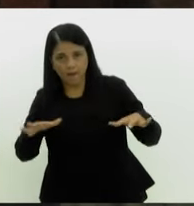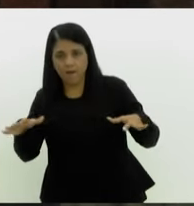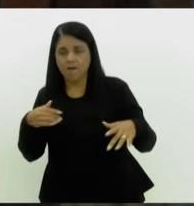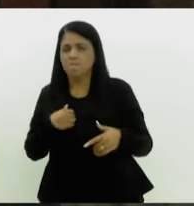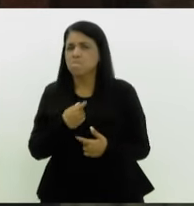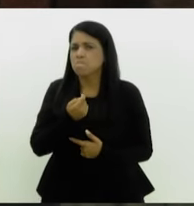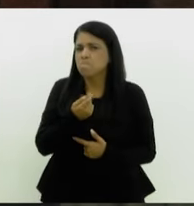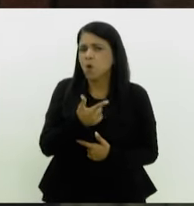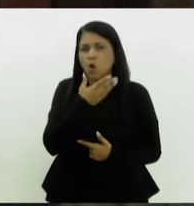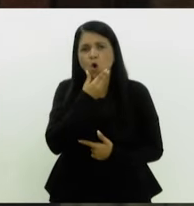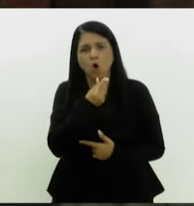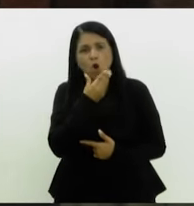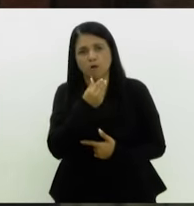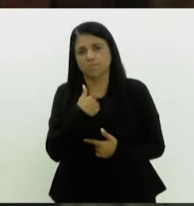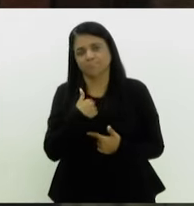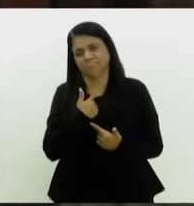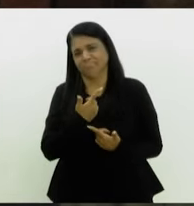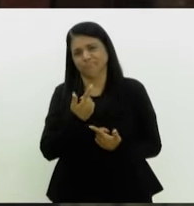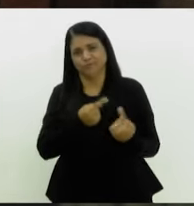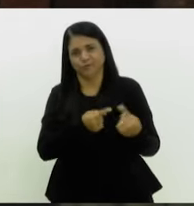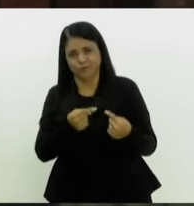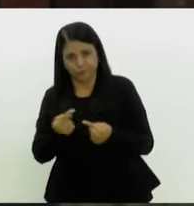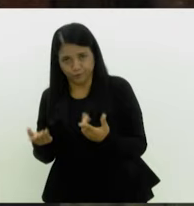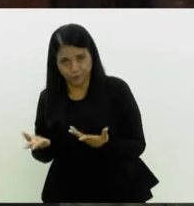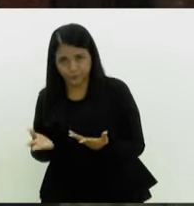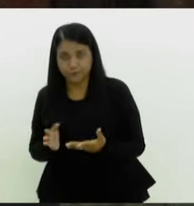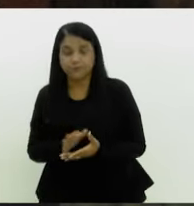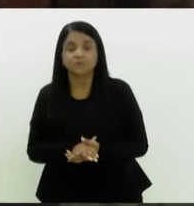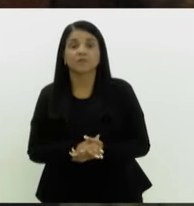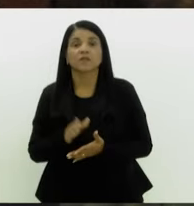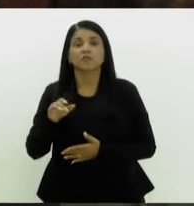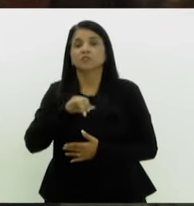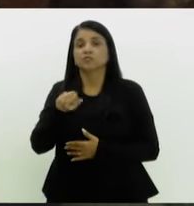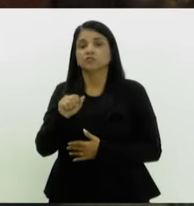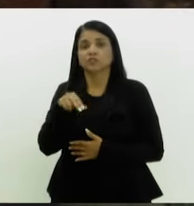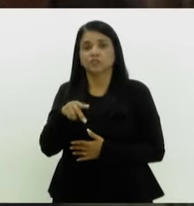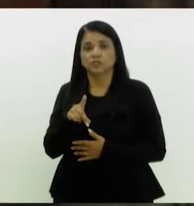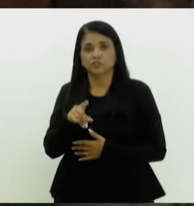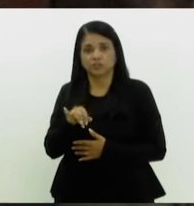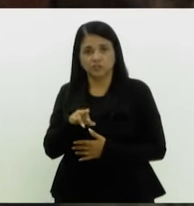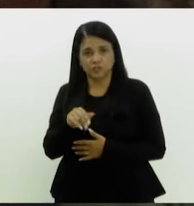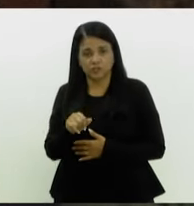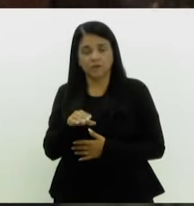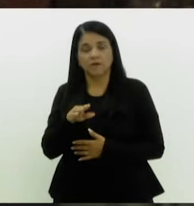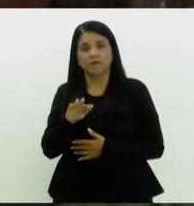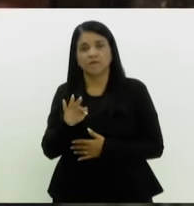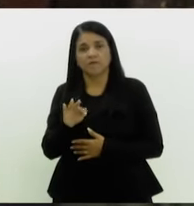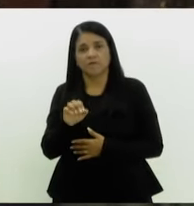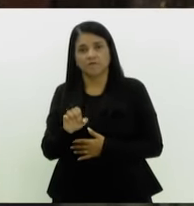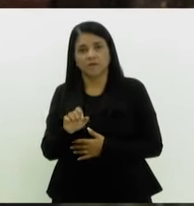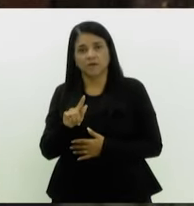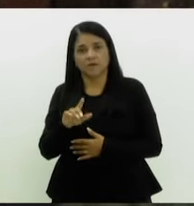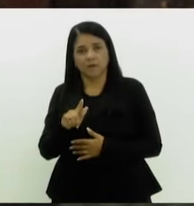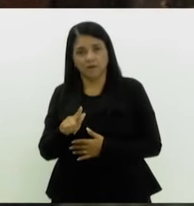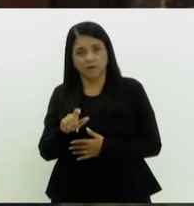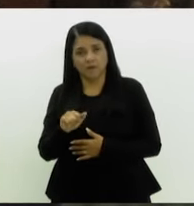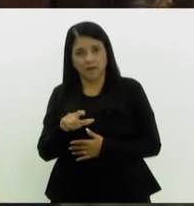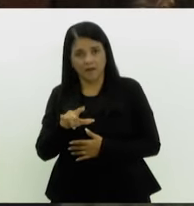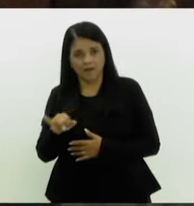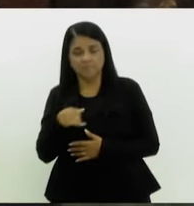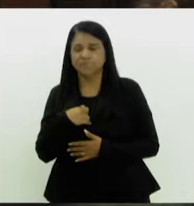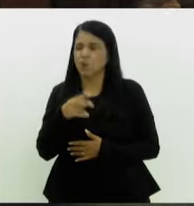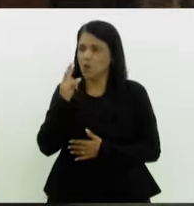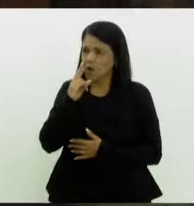inclusive falam Jandira feg quando eu cheguei na Câmara eu olhava a Jandira subia A Tribuna